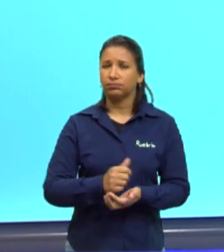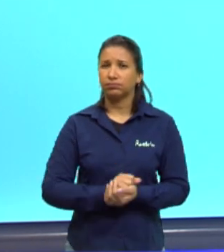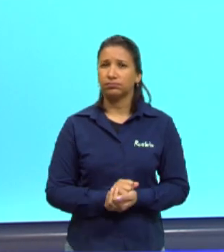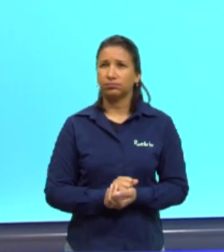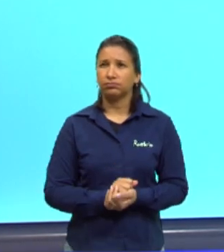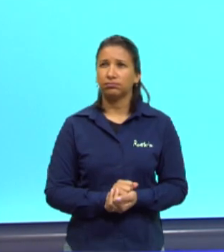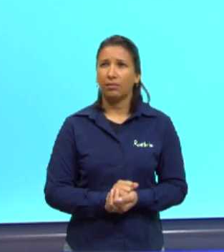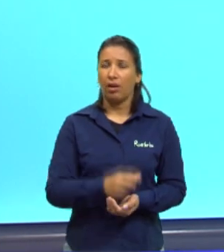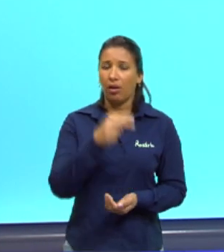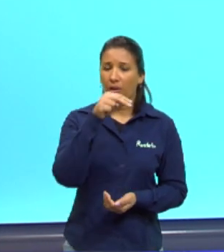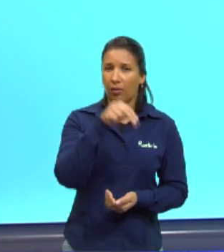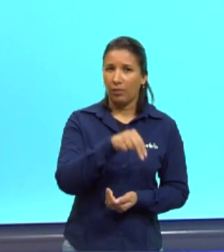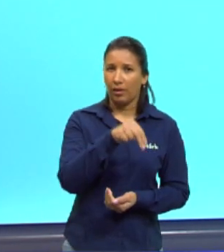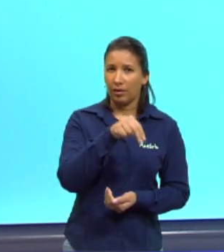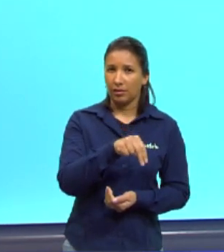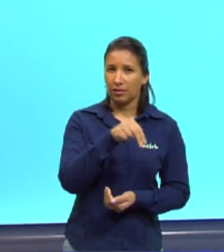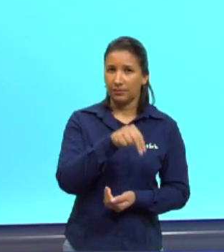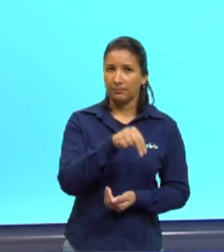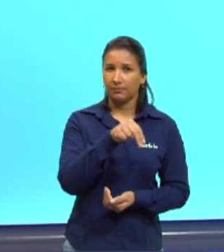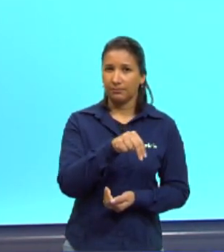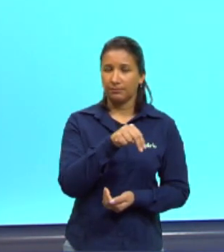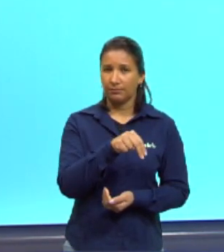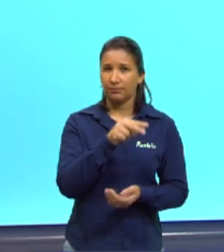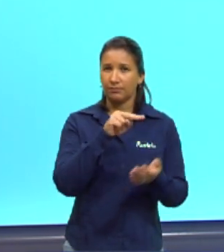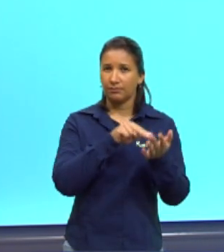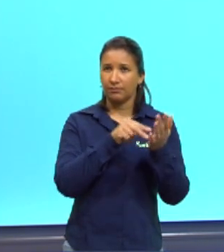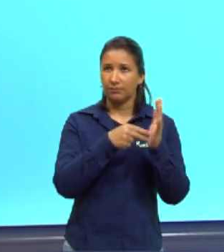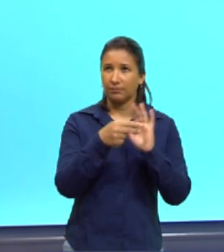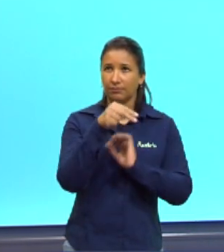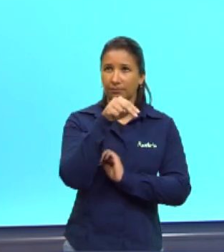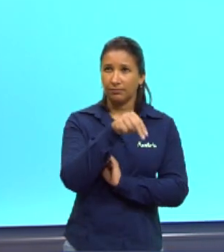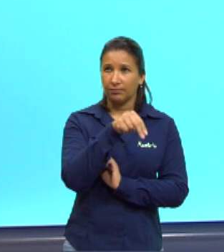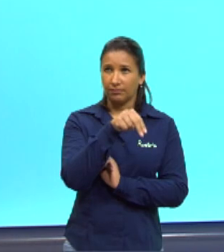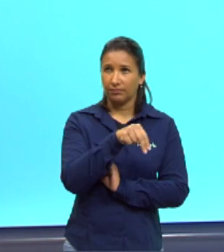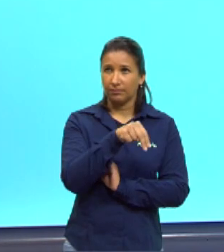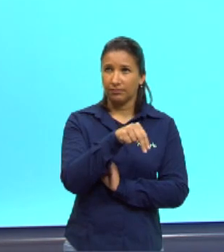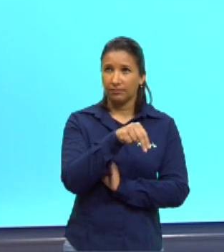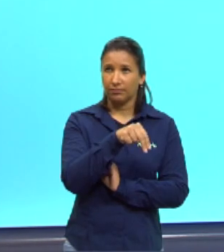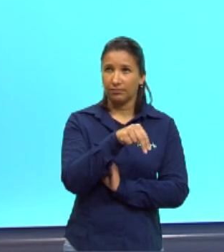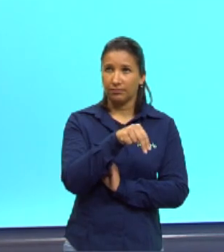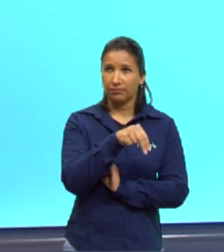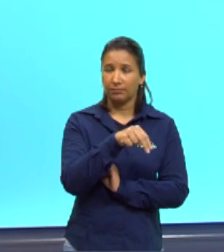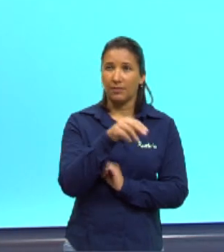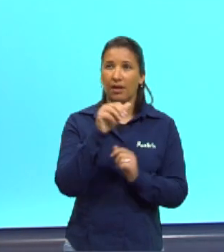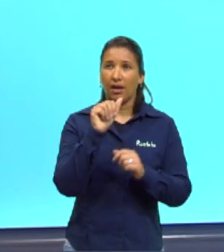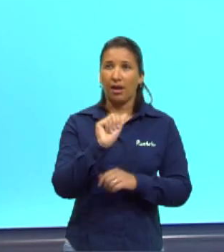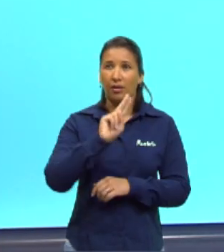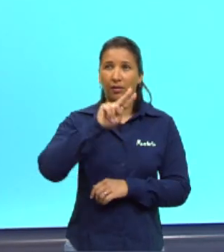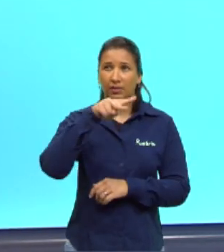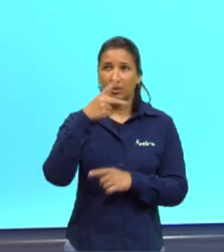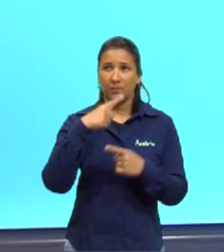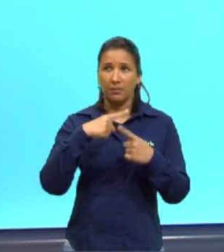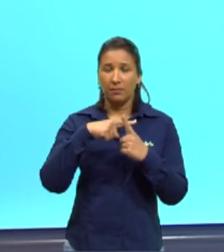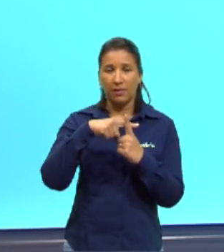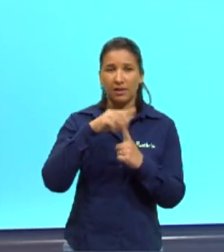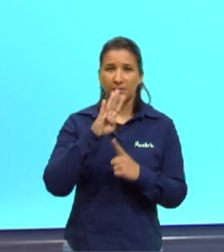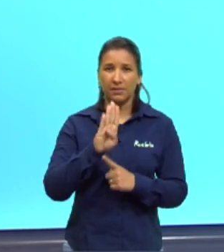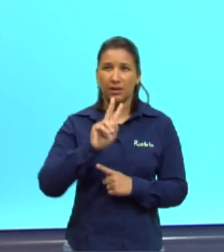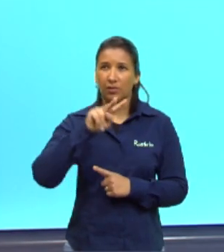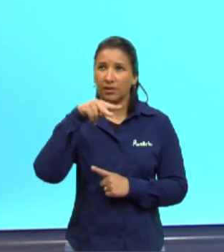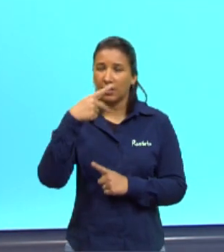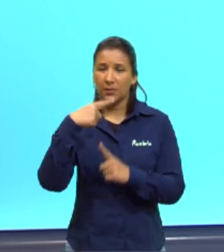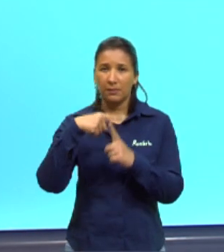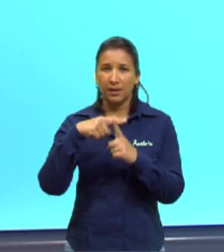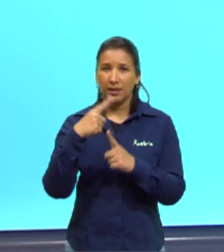Onde o N, tá, que é esse o número aqui da casa, né? Ó, A ao quadrado mais B ao quadrado mais 13